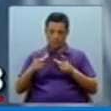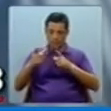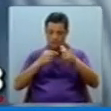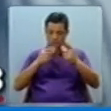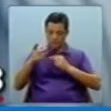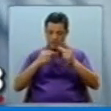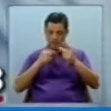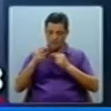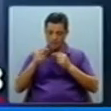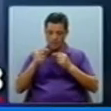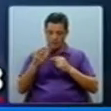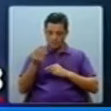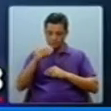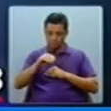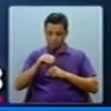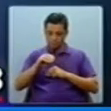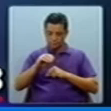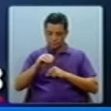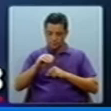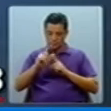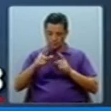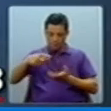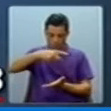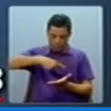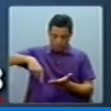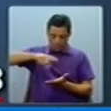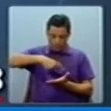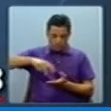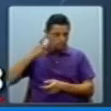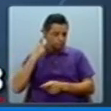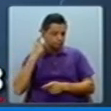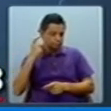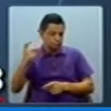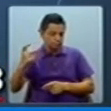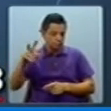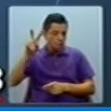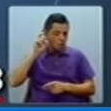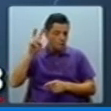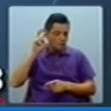moribunda e colocaram isso num disco. E ouve-se isto.